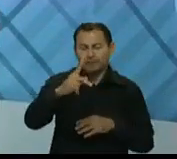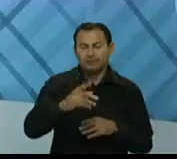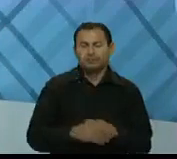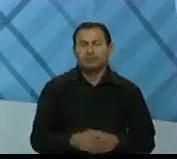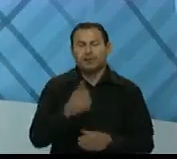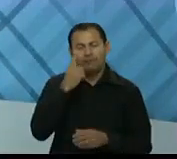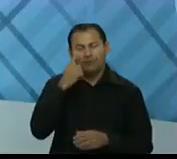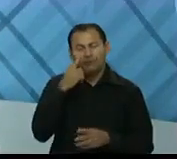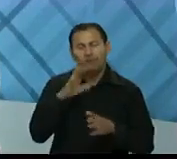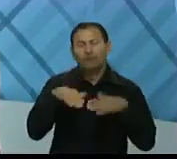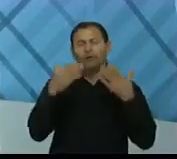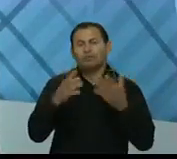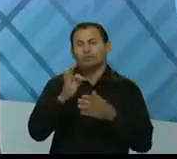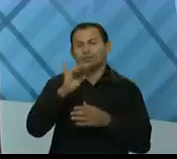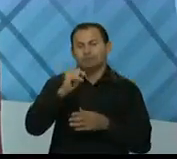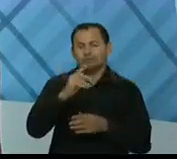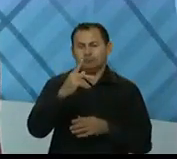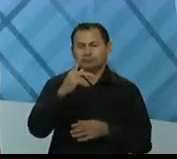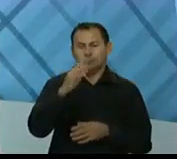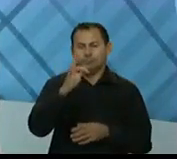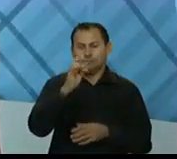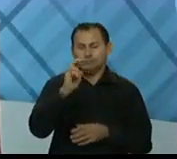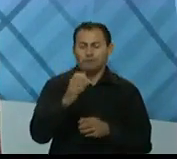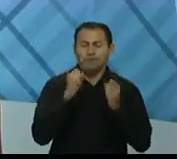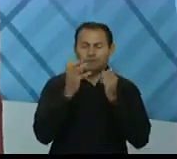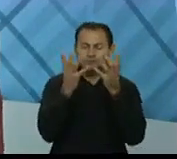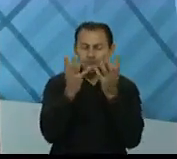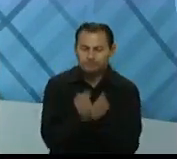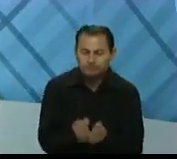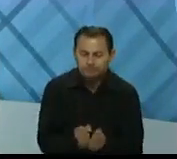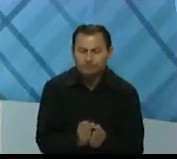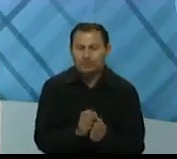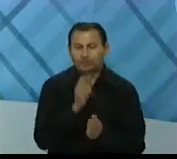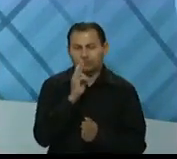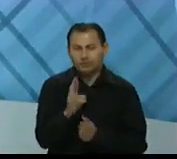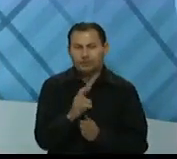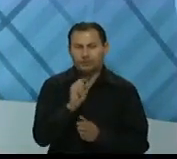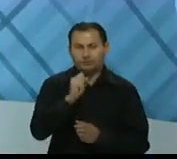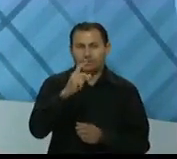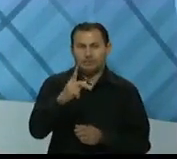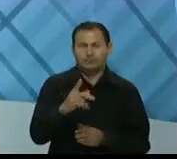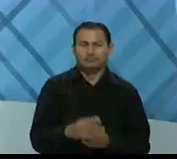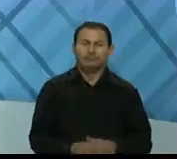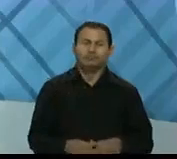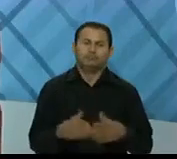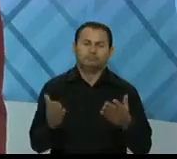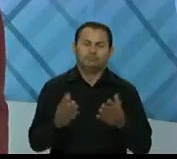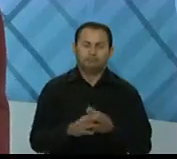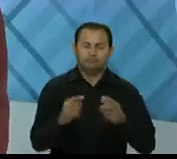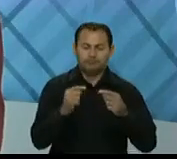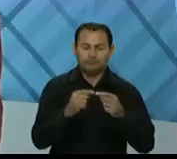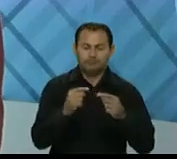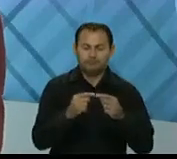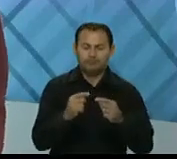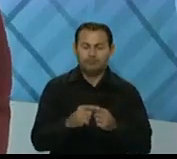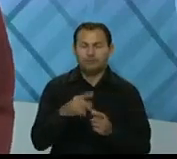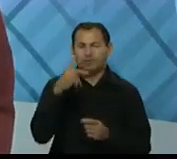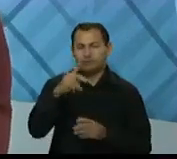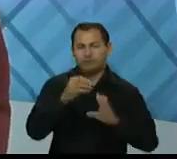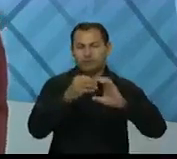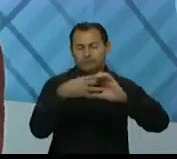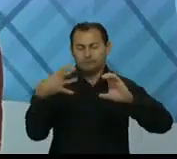e vimos qual tipo de função poderia ser adotado para resolver aquela situação, de acordo com as